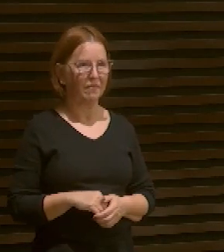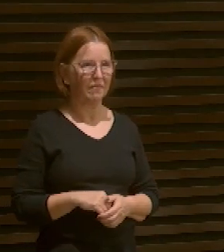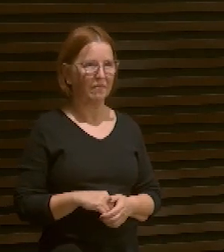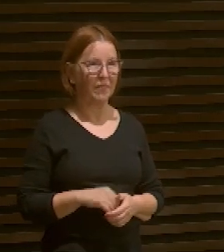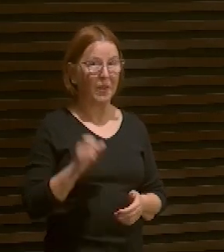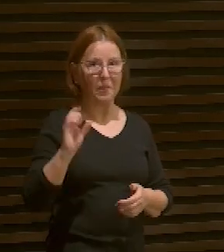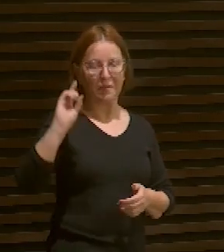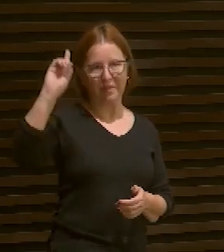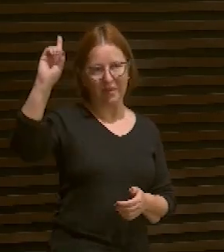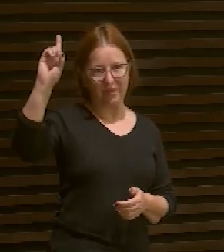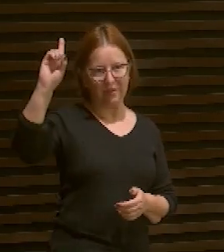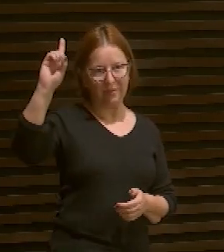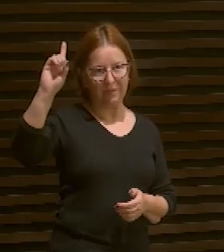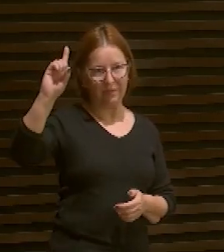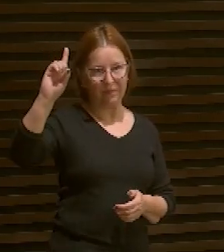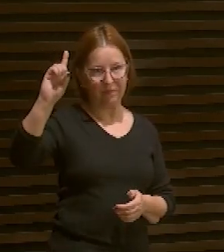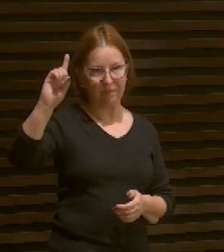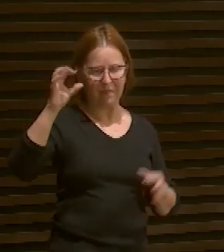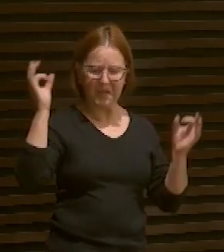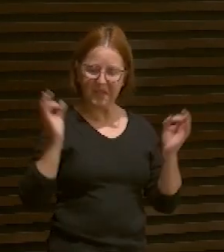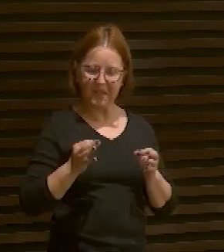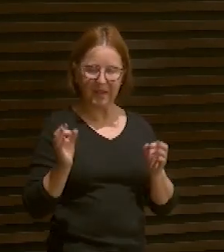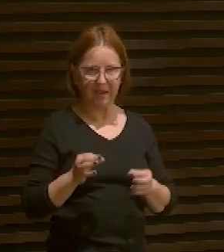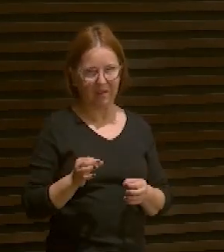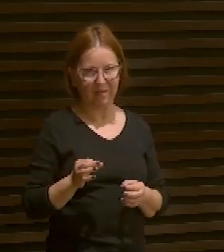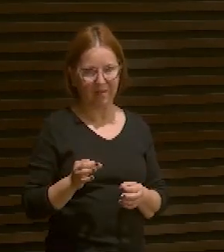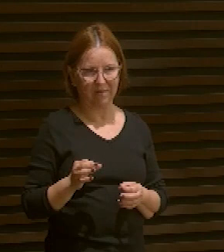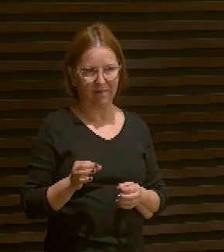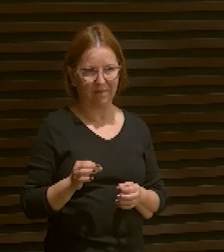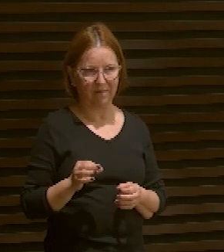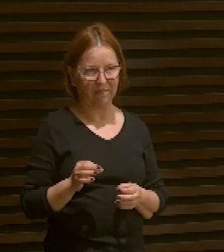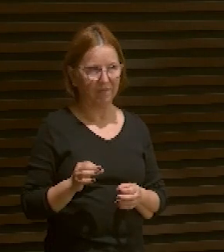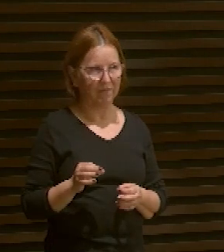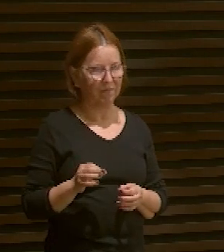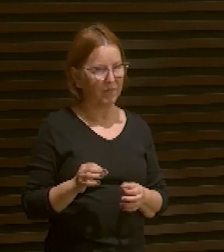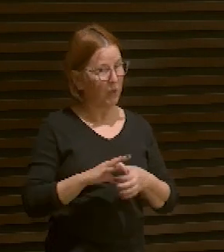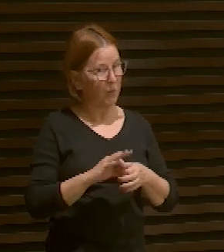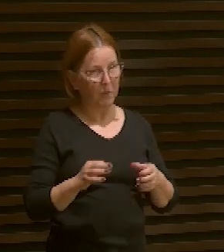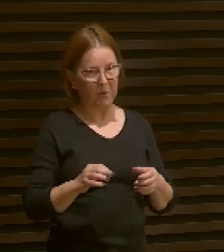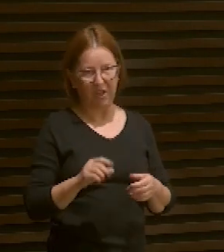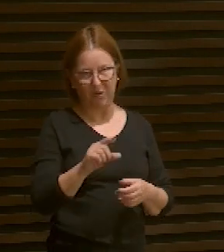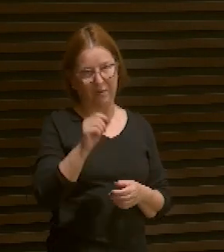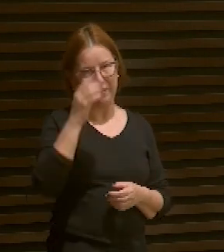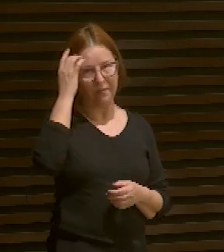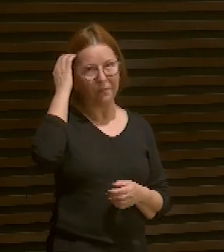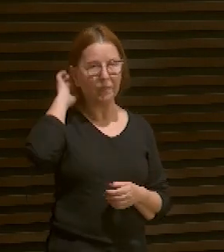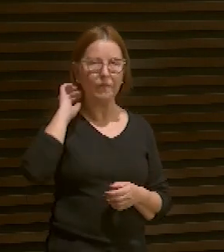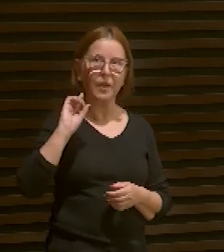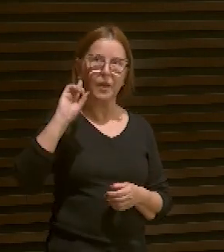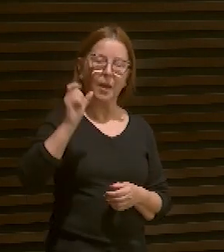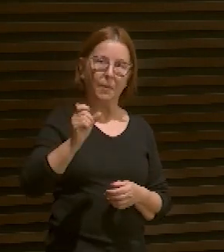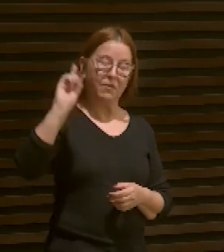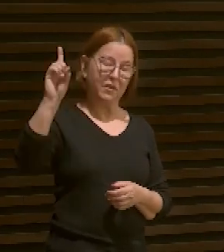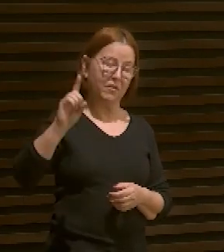A palavra de Deus foi específica, ela não deixou opção. A palavra de Deus diz, olha, dependendo da